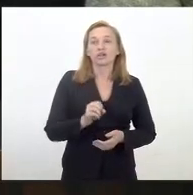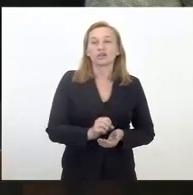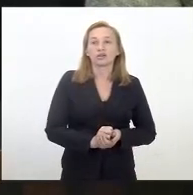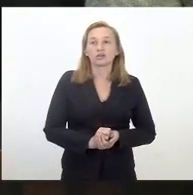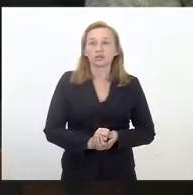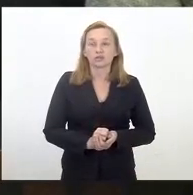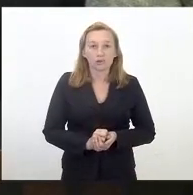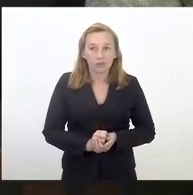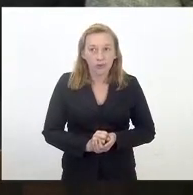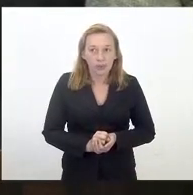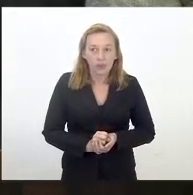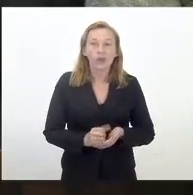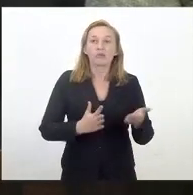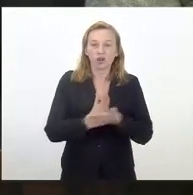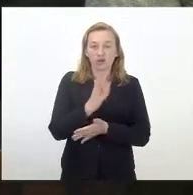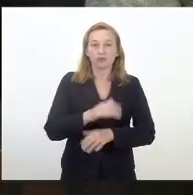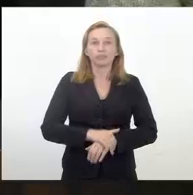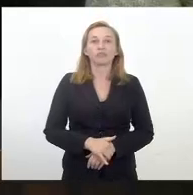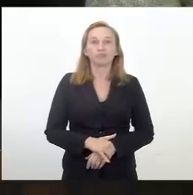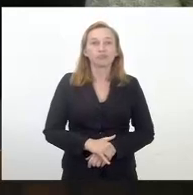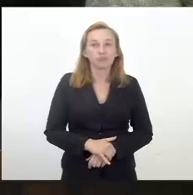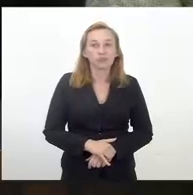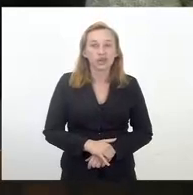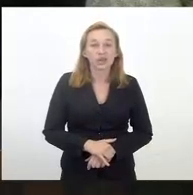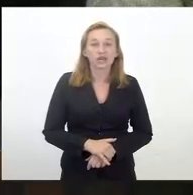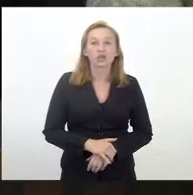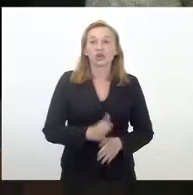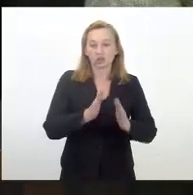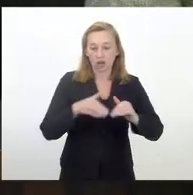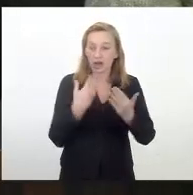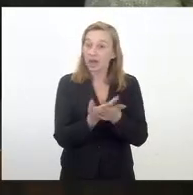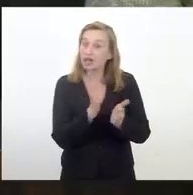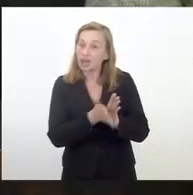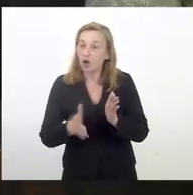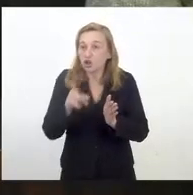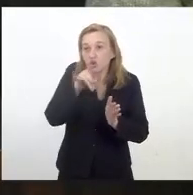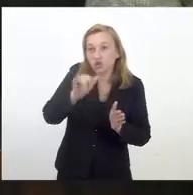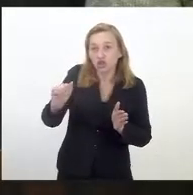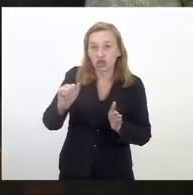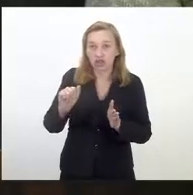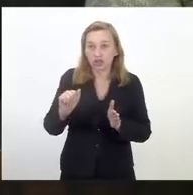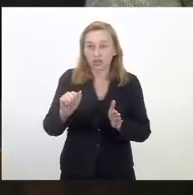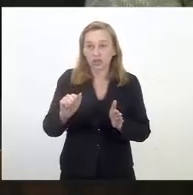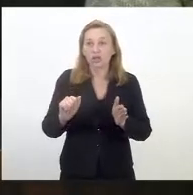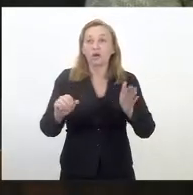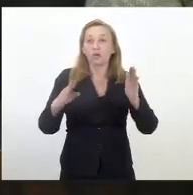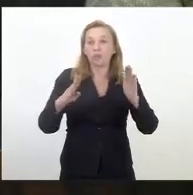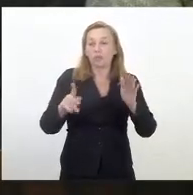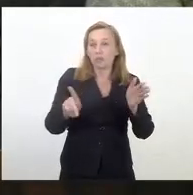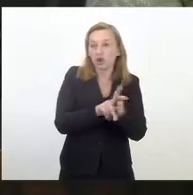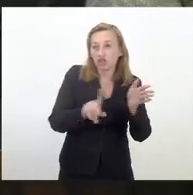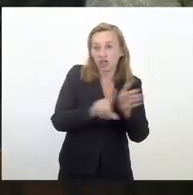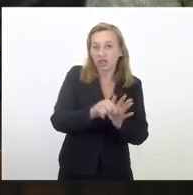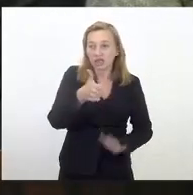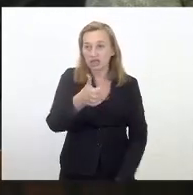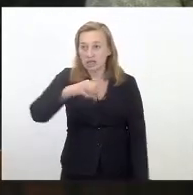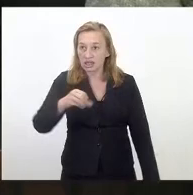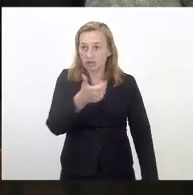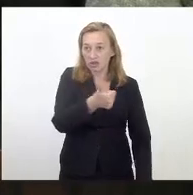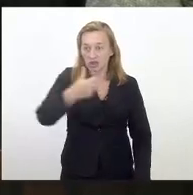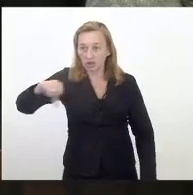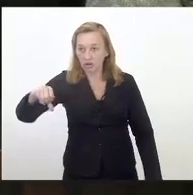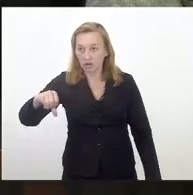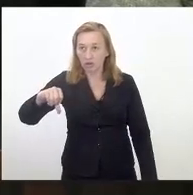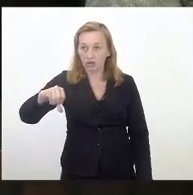amores eu provam permanecemos tão aprovado requer inclusão na ordem do dia o projeto de lei 1662